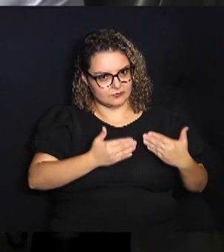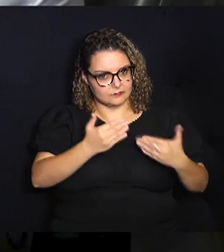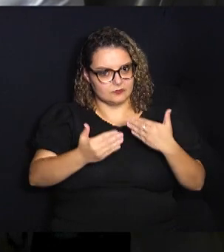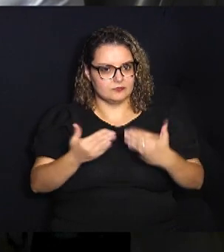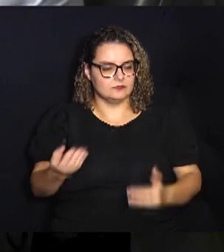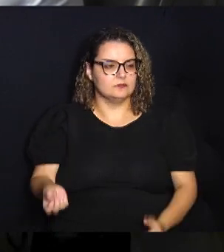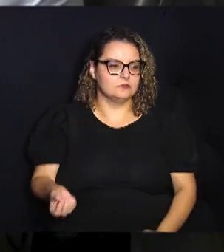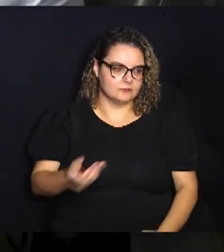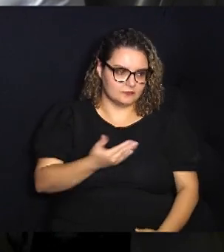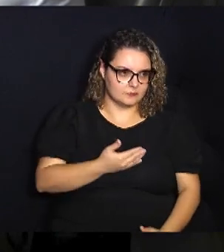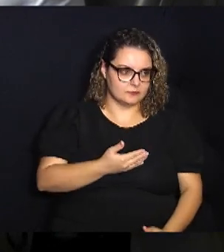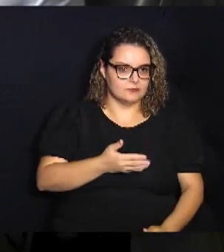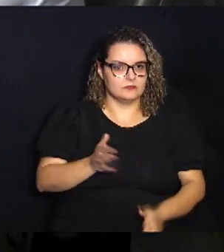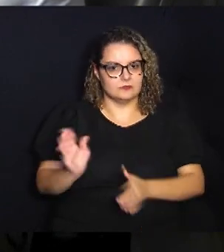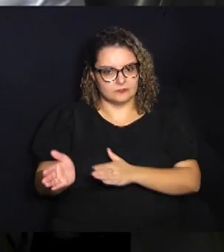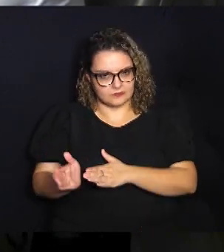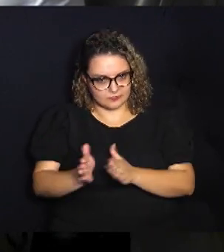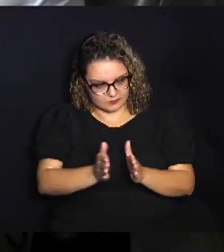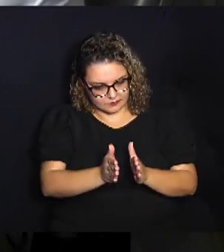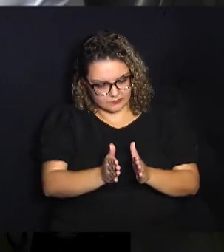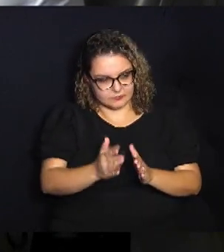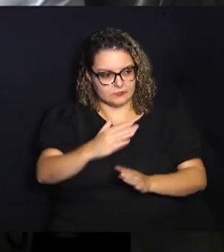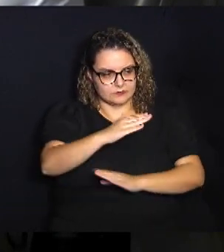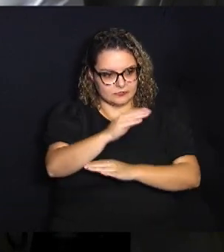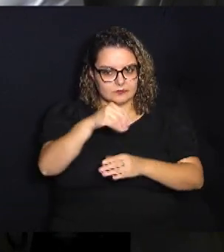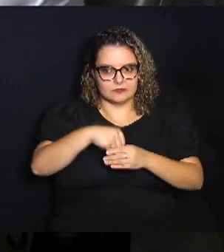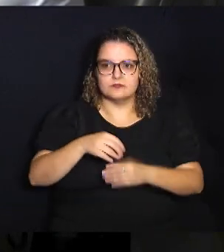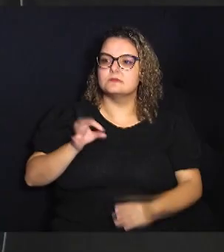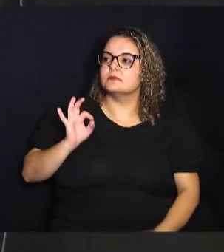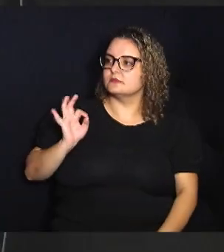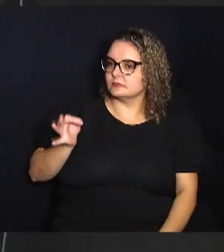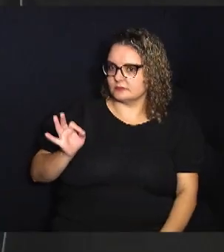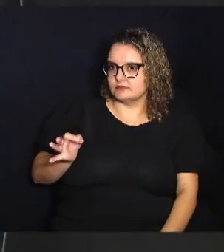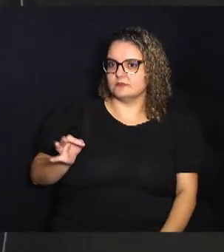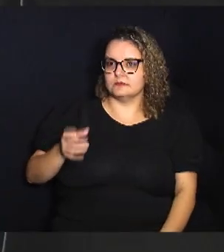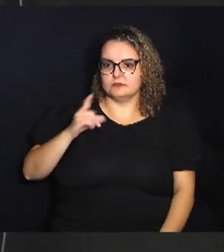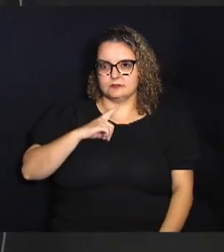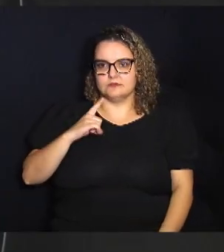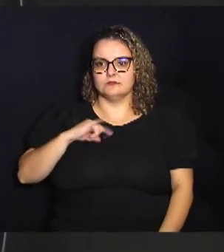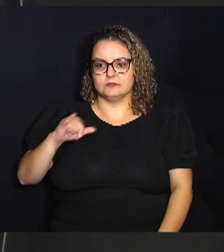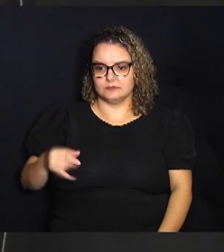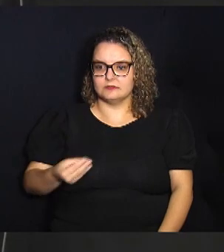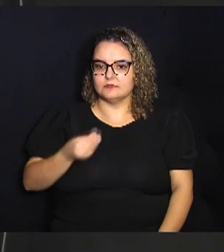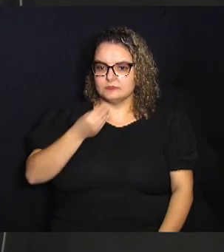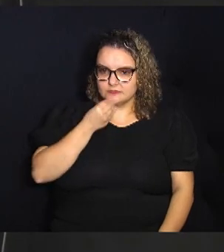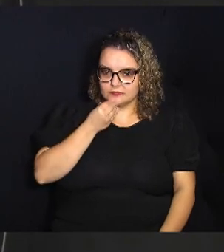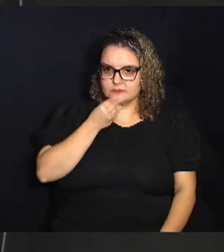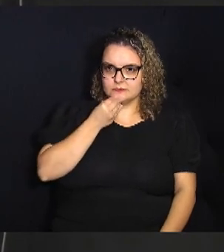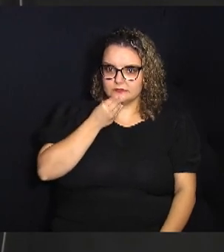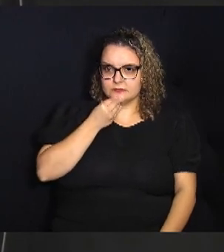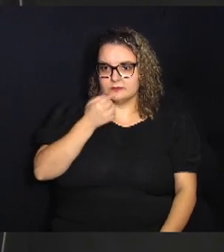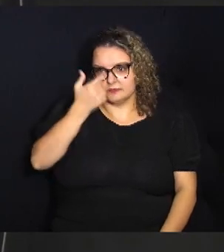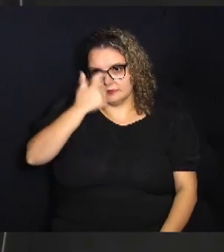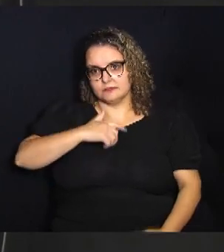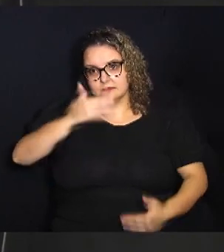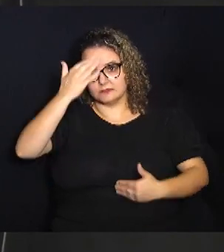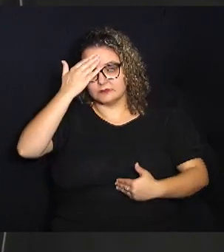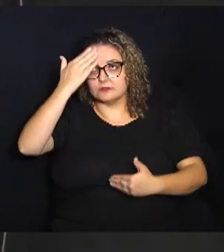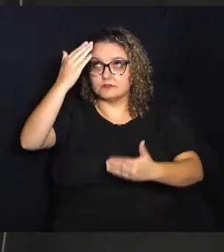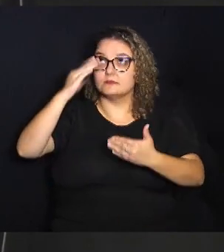nova trajetória aqui na Câmara Municipal. Exatamente. Tivemos essa oportunidade, qual sou muito grato a